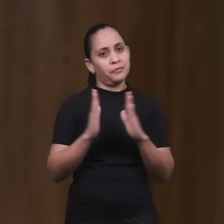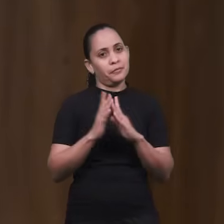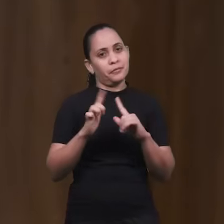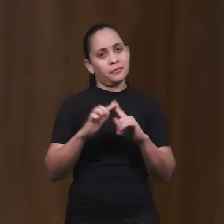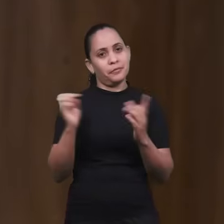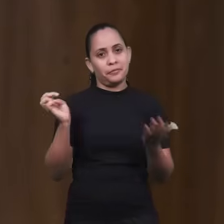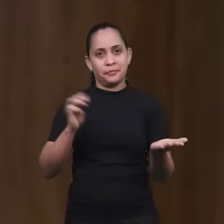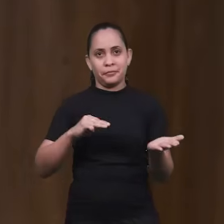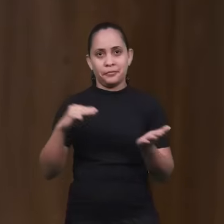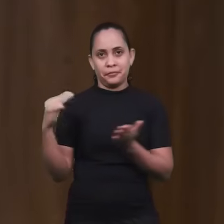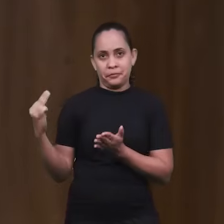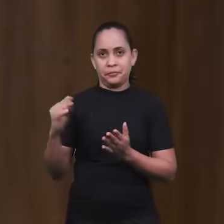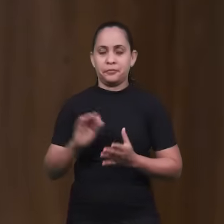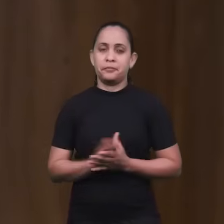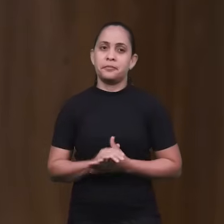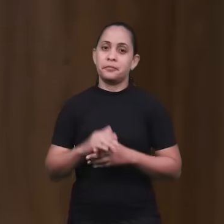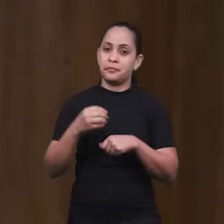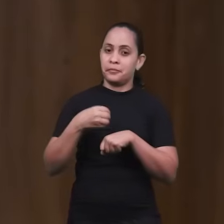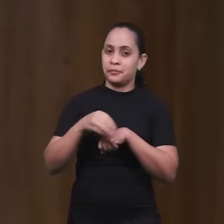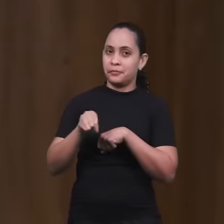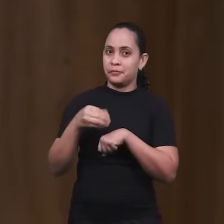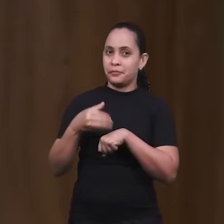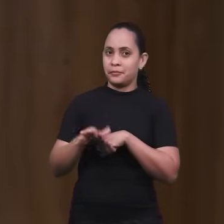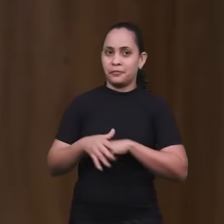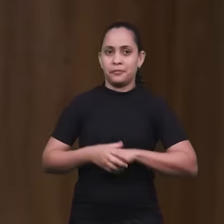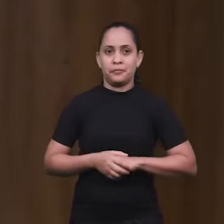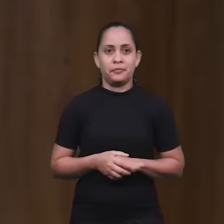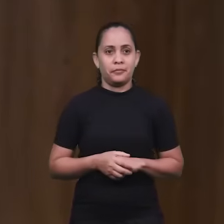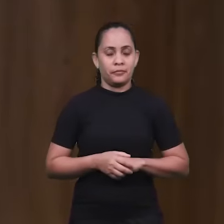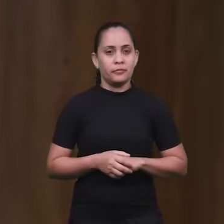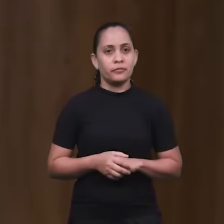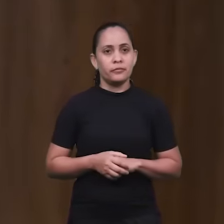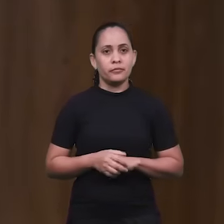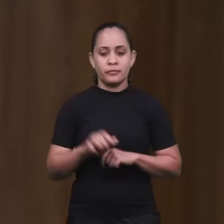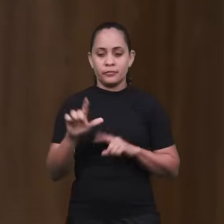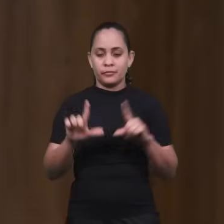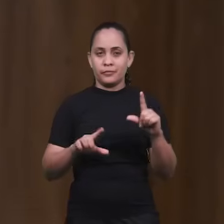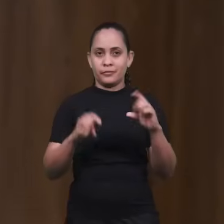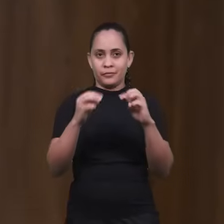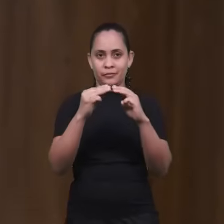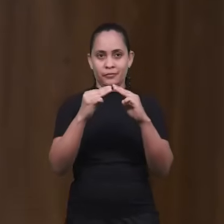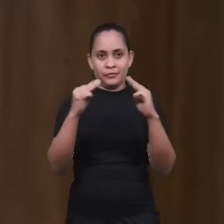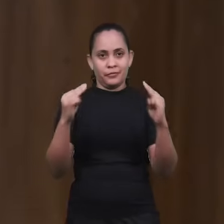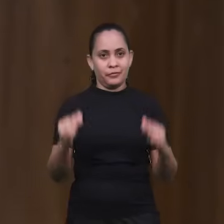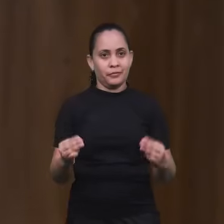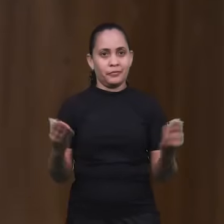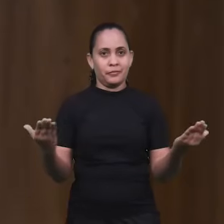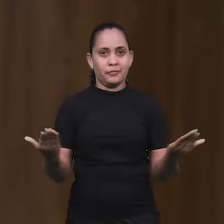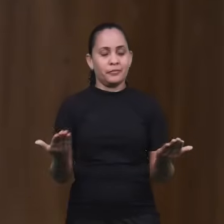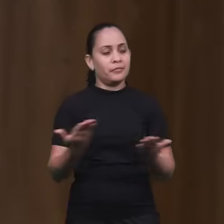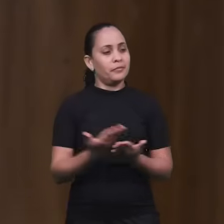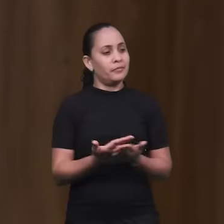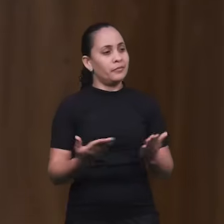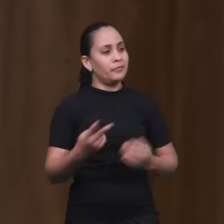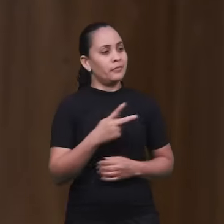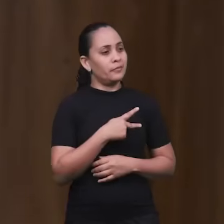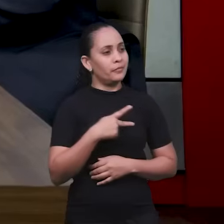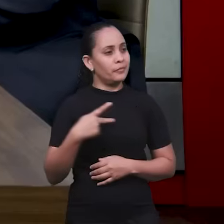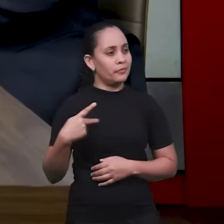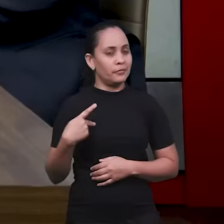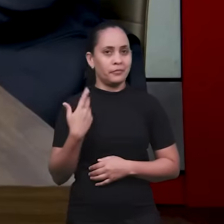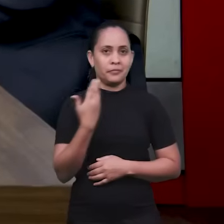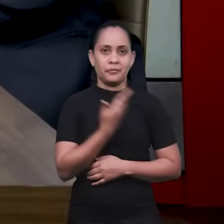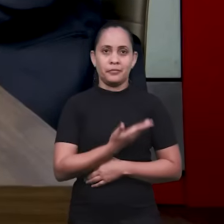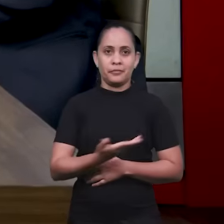Cristã Maranata que está sendo transmitida pela nossa TV Manaim. Saudamos os pastores aqui à mesa, pastor